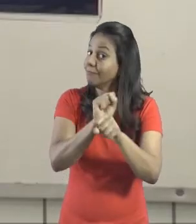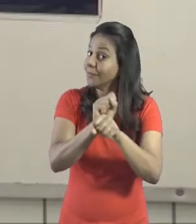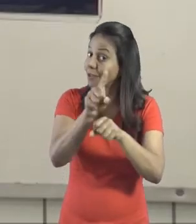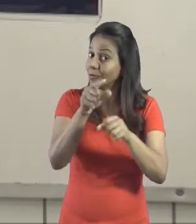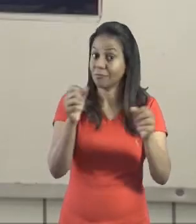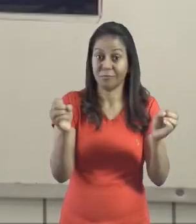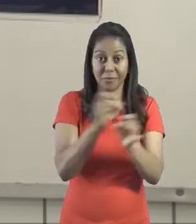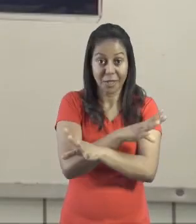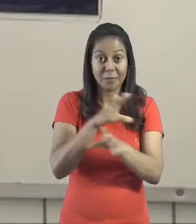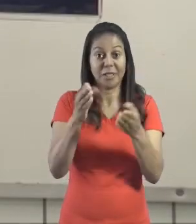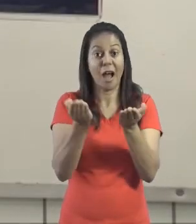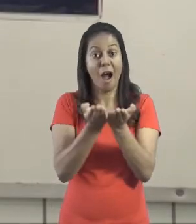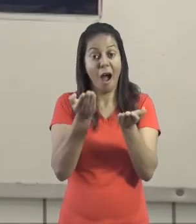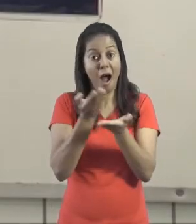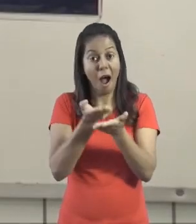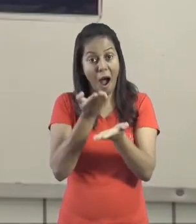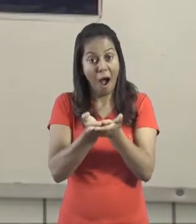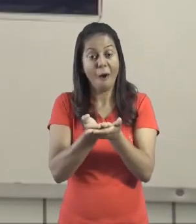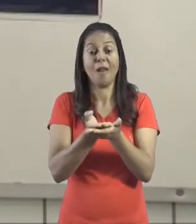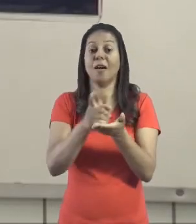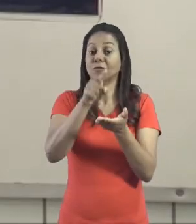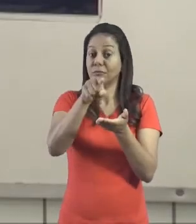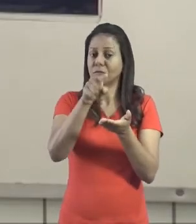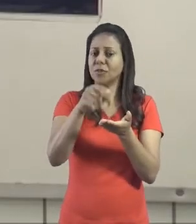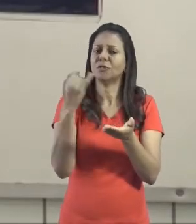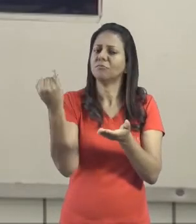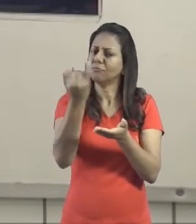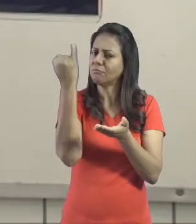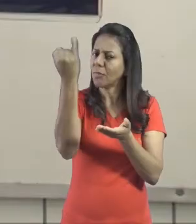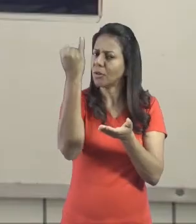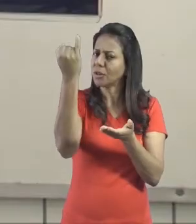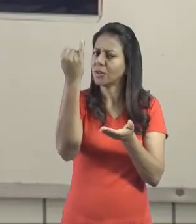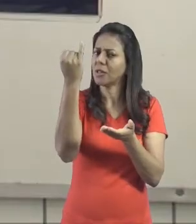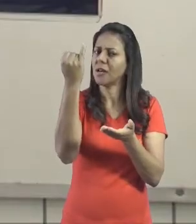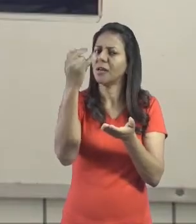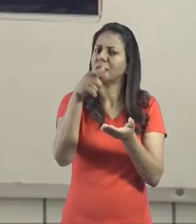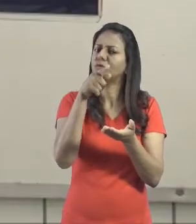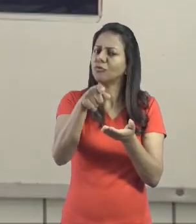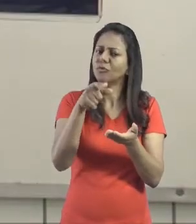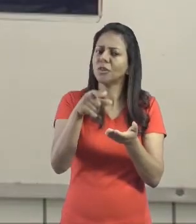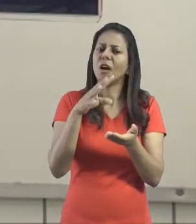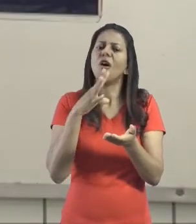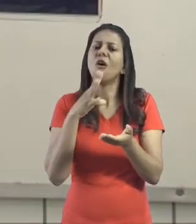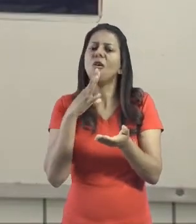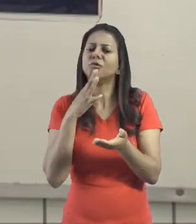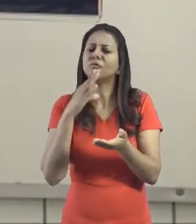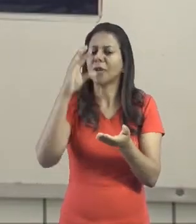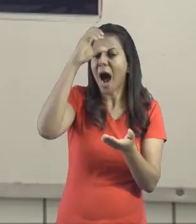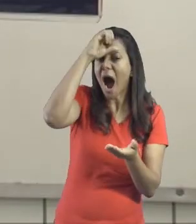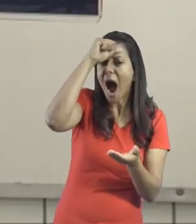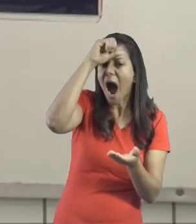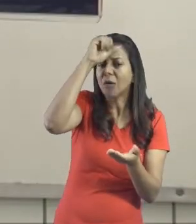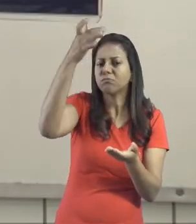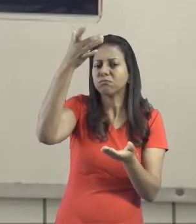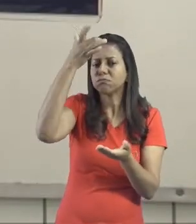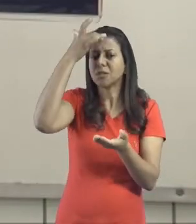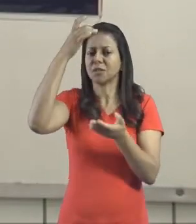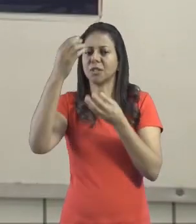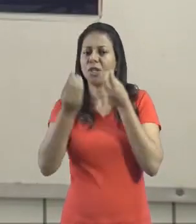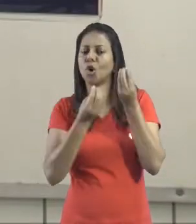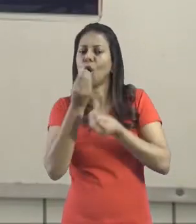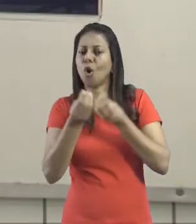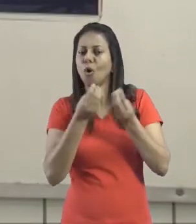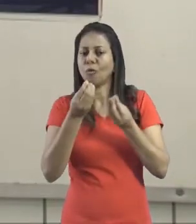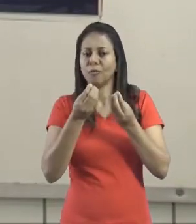desta aula, né, você perceba a importância de você conhecer como solucionar uma equação